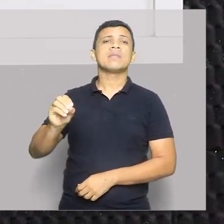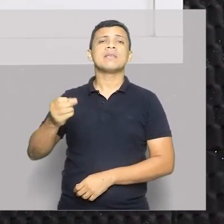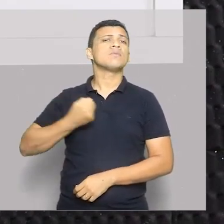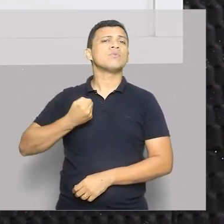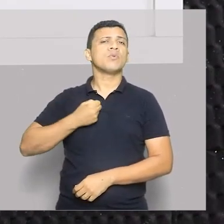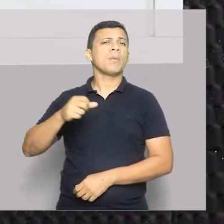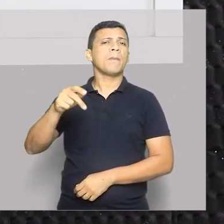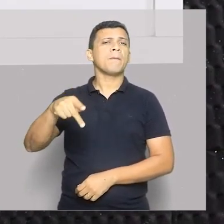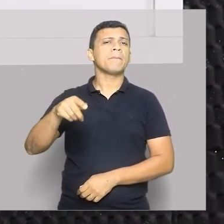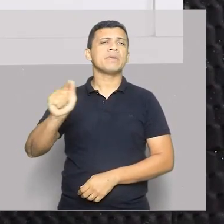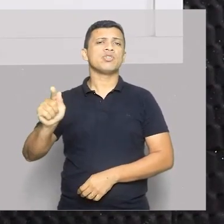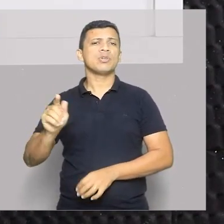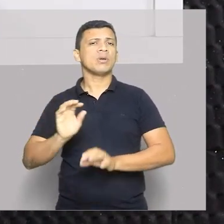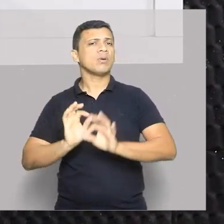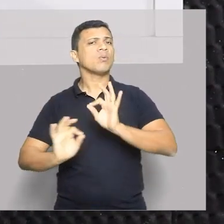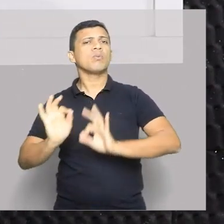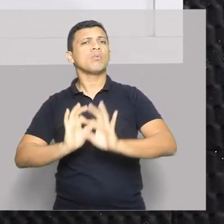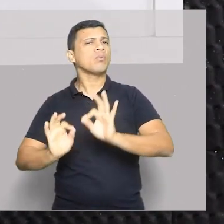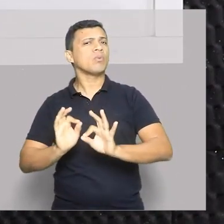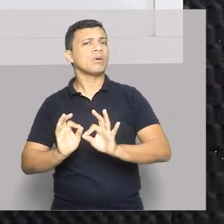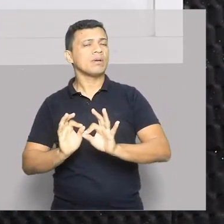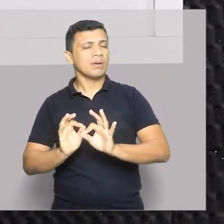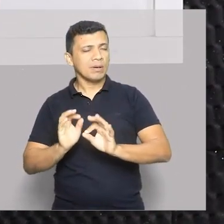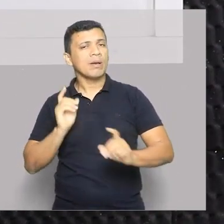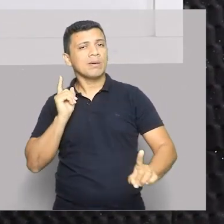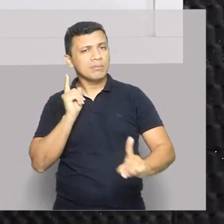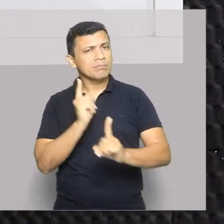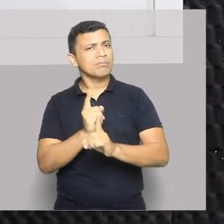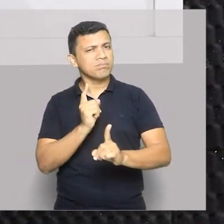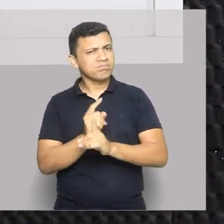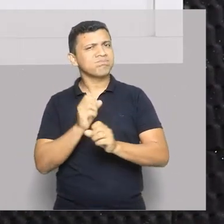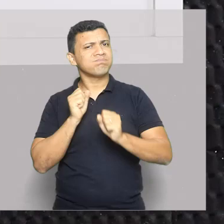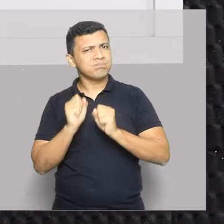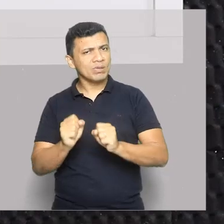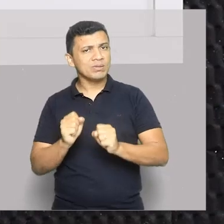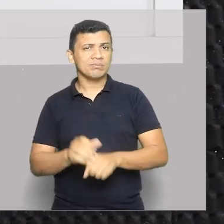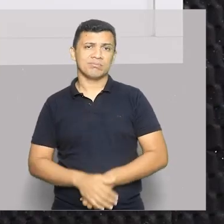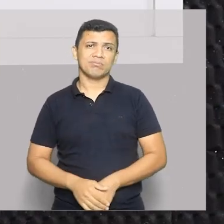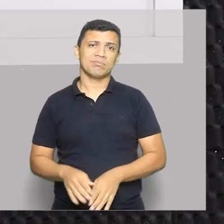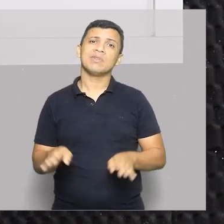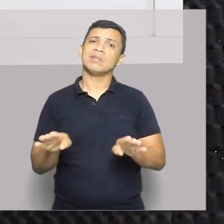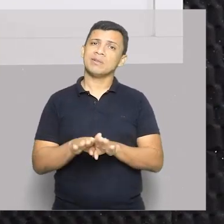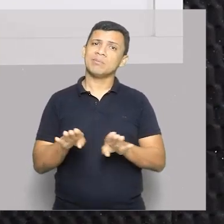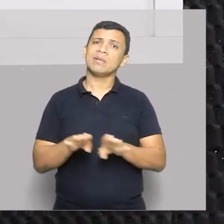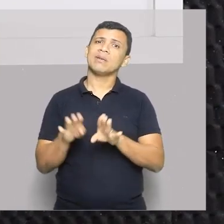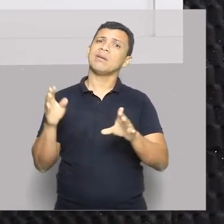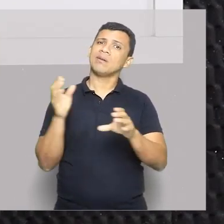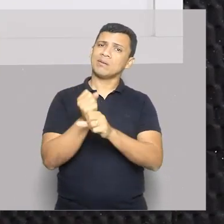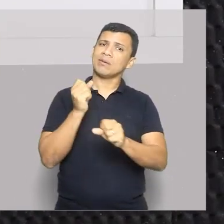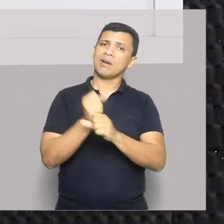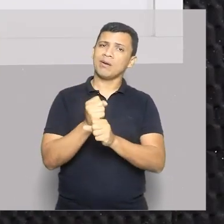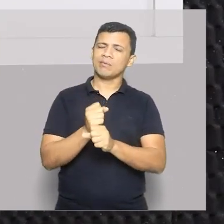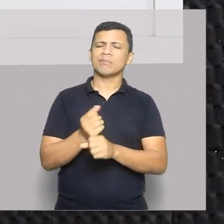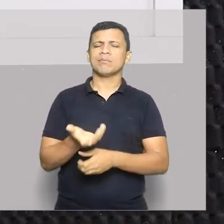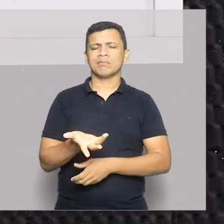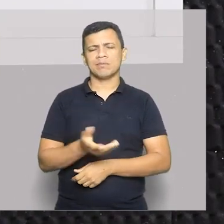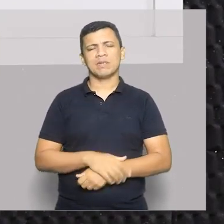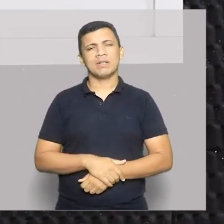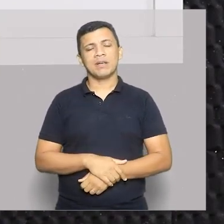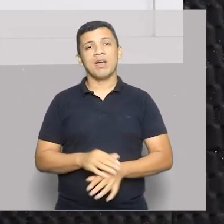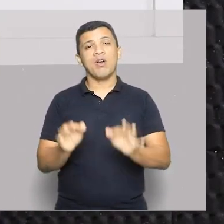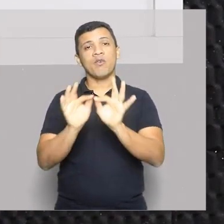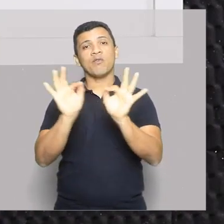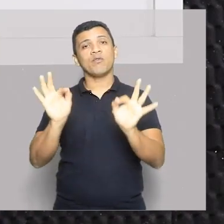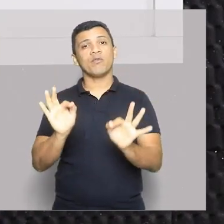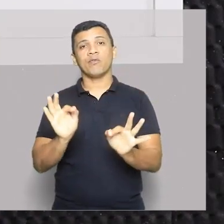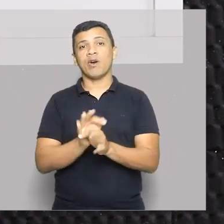aqui, você pode ir montando a PG até encontrar o décimo termo. Mas você pode fazer um cálculo para isso, né? Que a gente chama de fórmula